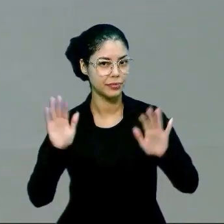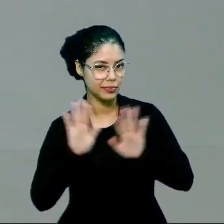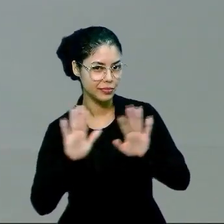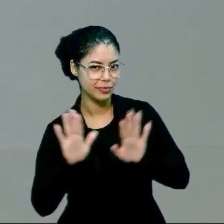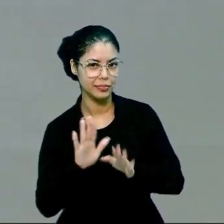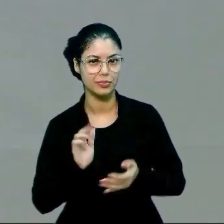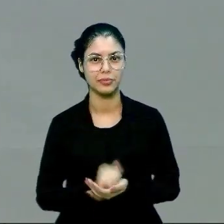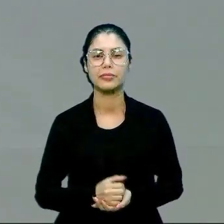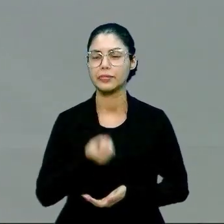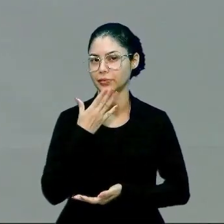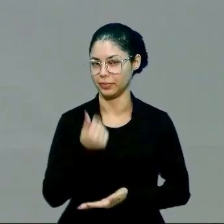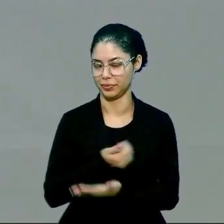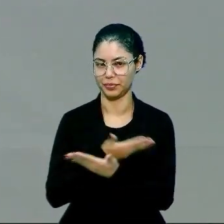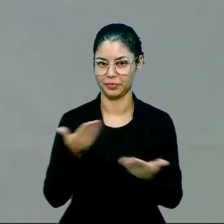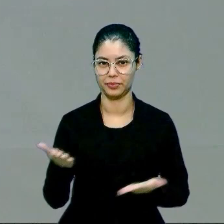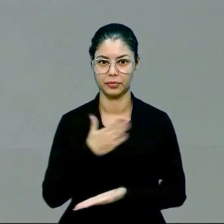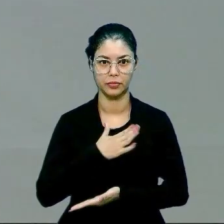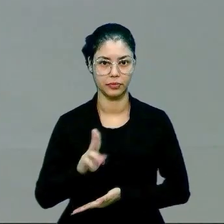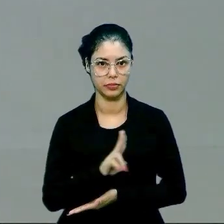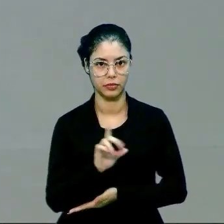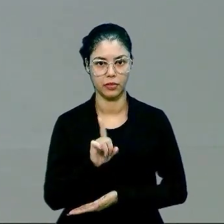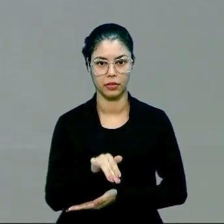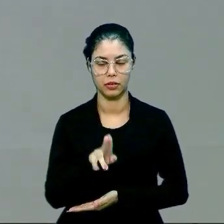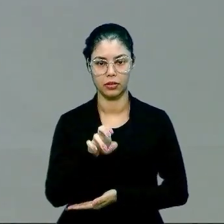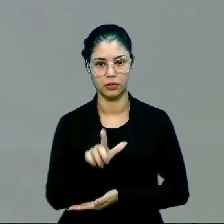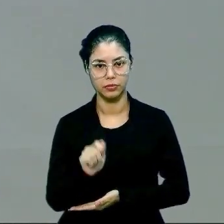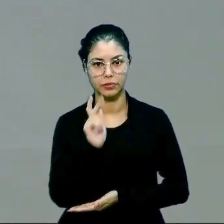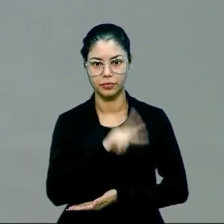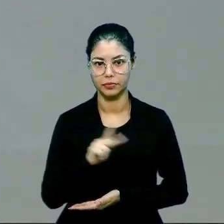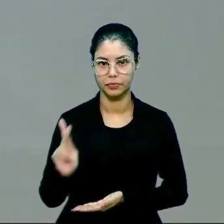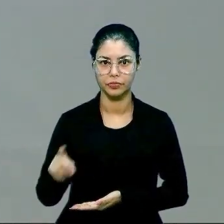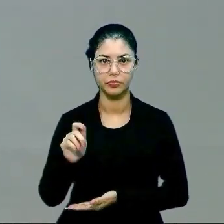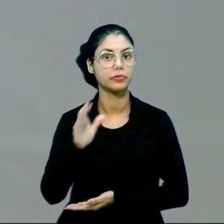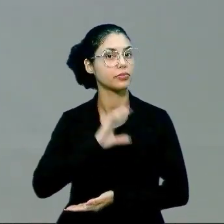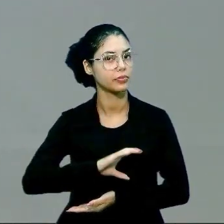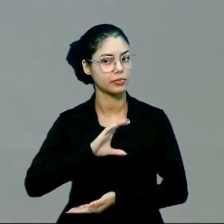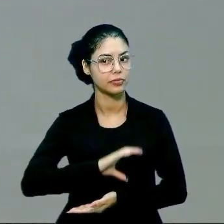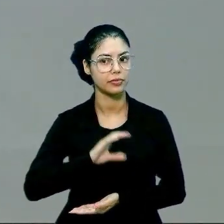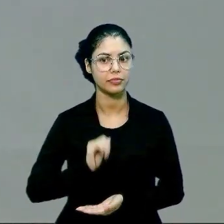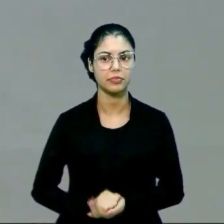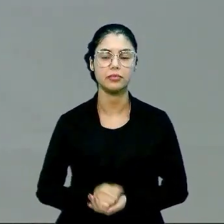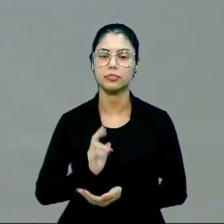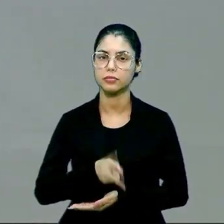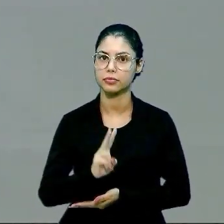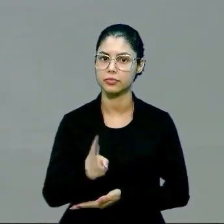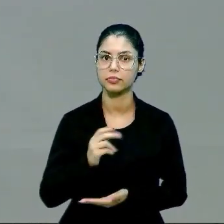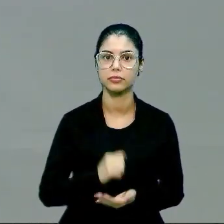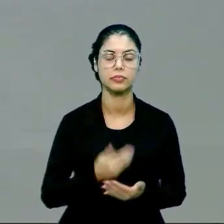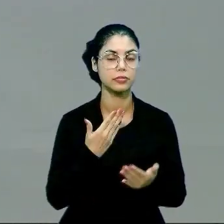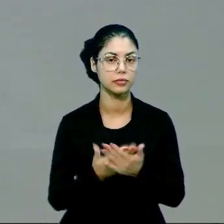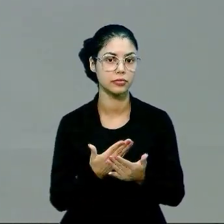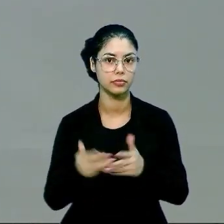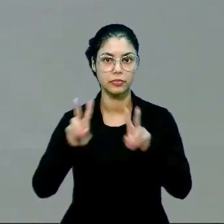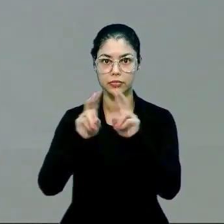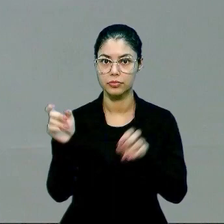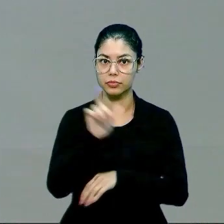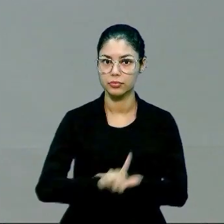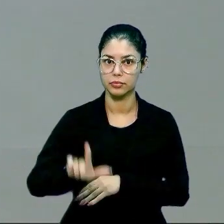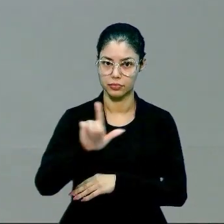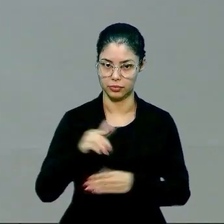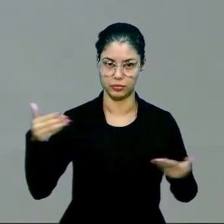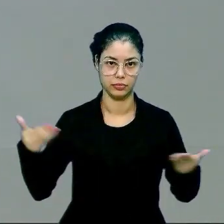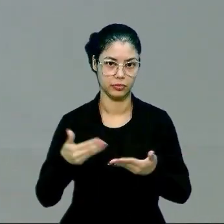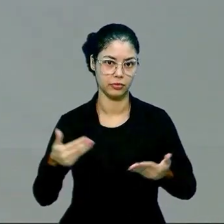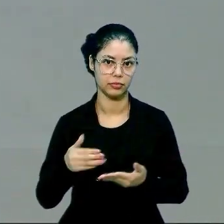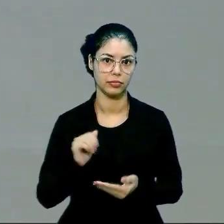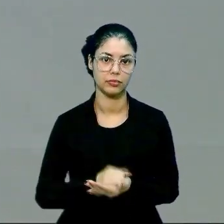Olá, pessoal, tudo bem? Meu nome é Daniela Ximenes, professora de língua portuguesa. Continuaremos as aulas sobre literatura e